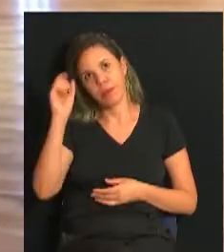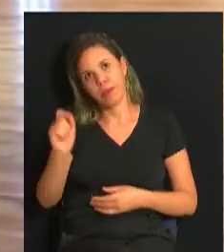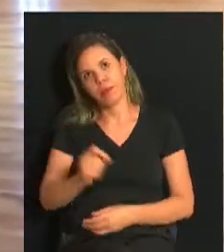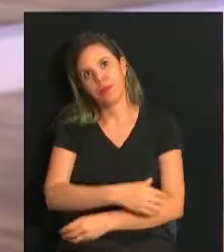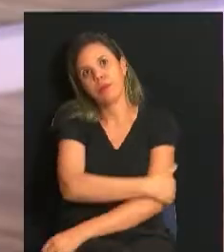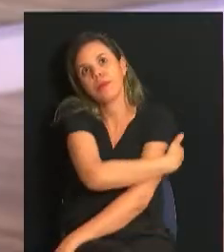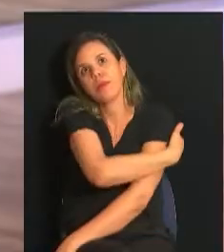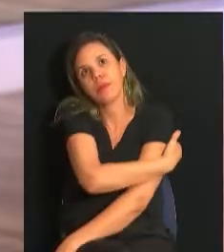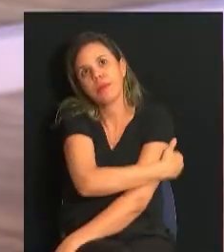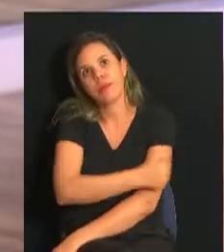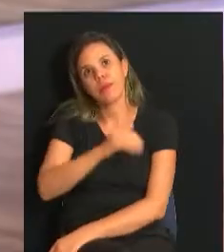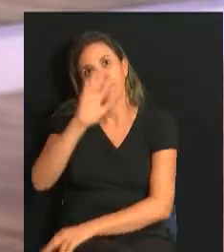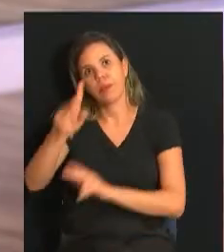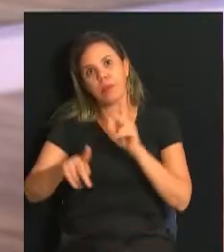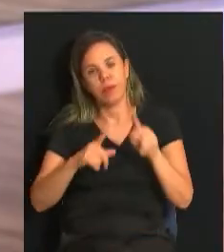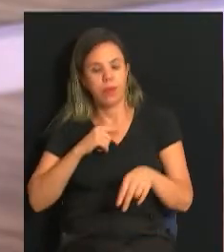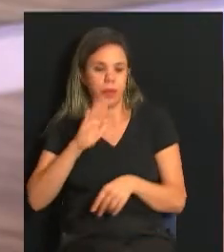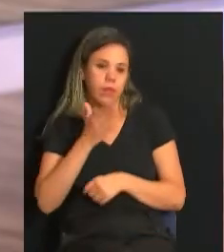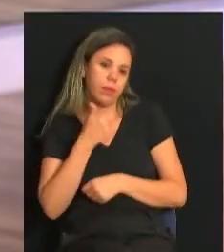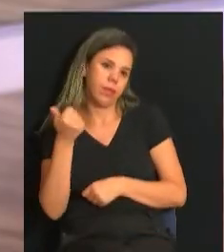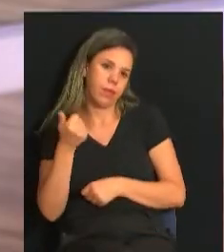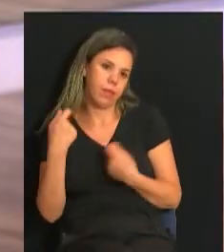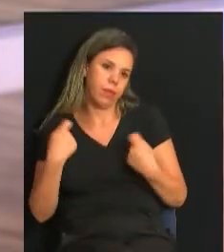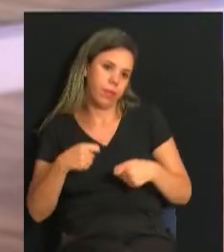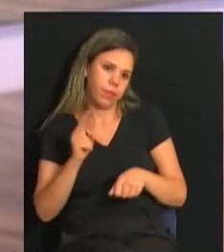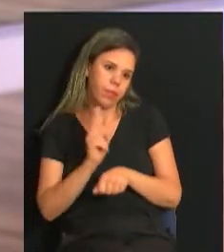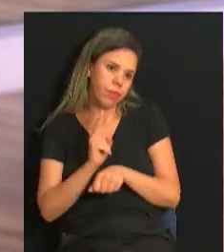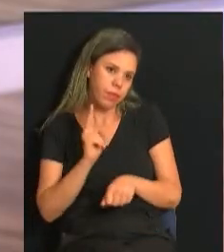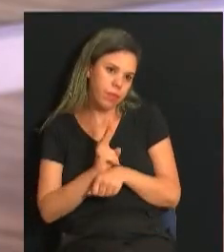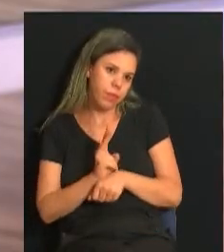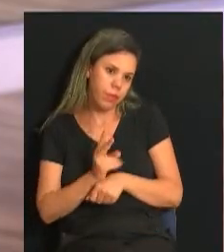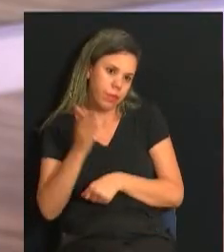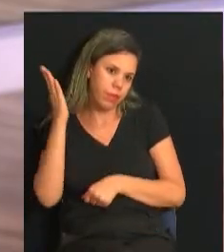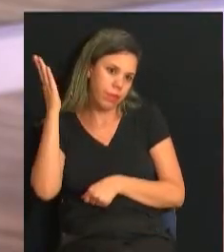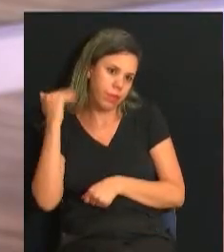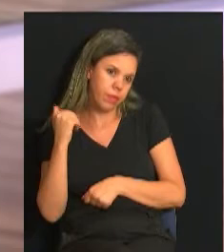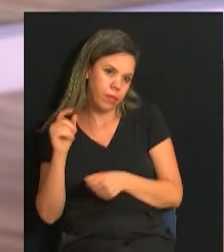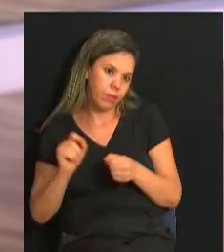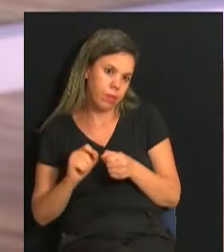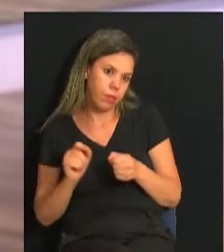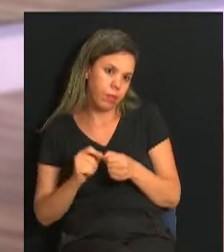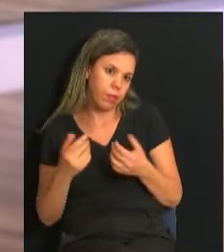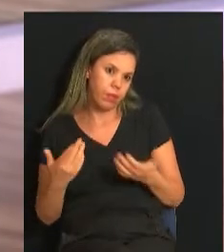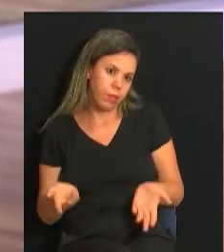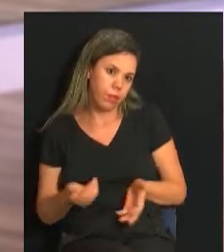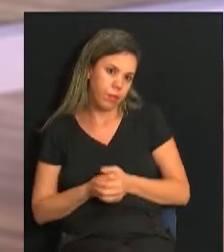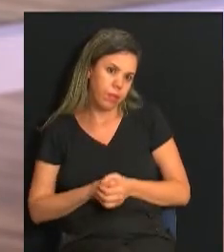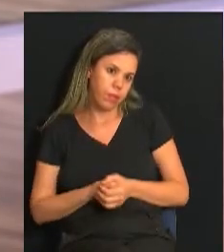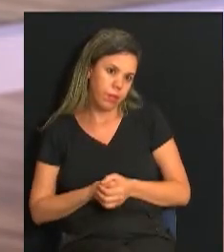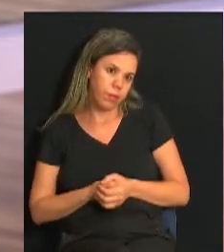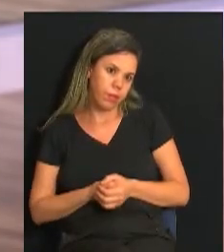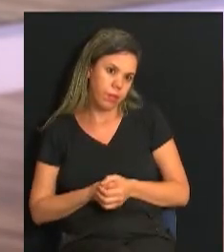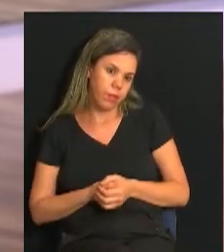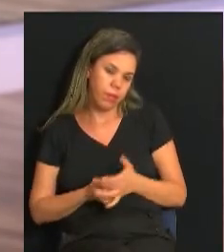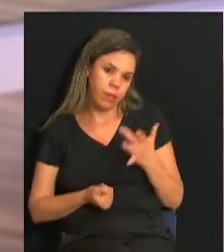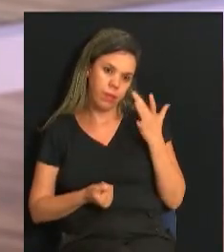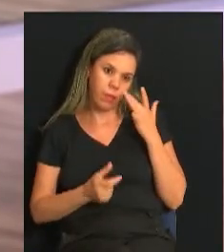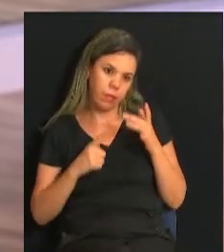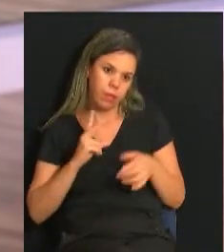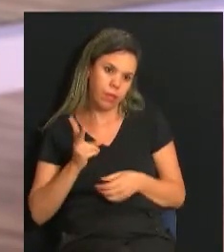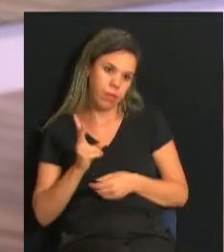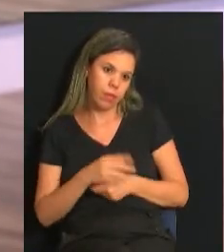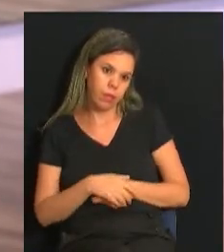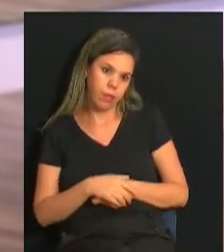mais pessoas têm melhor mas não precisa tenho cuidado e saber tá fazendo comigo eu acho que ele tem tá